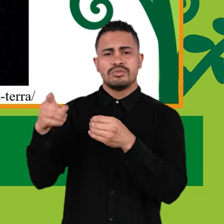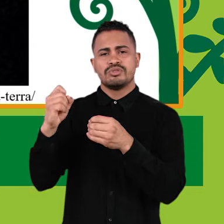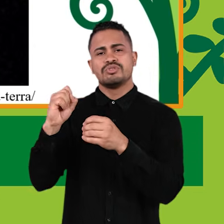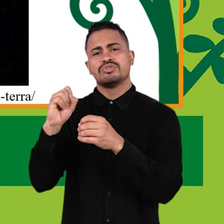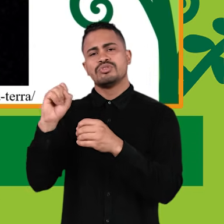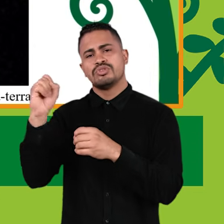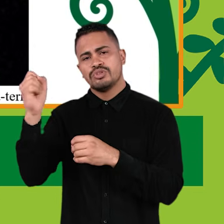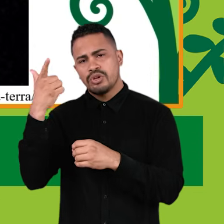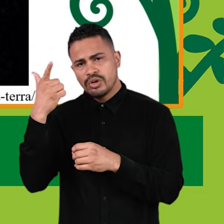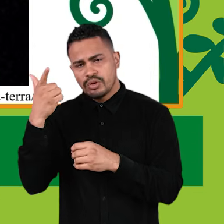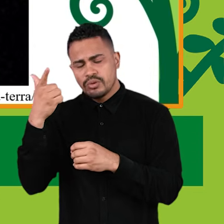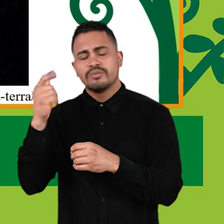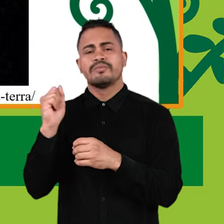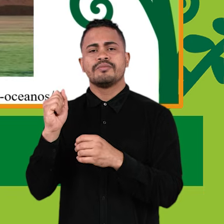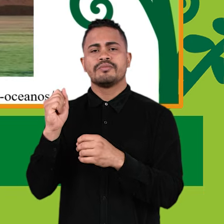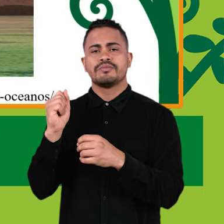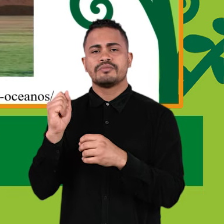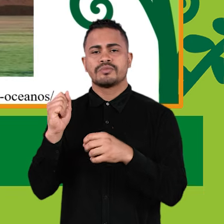né? Você vai ter ali